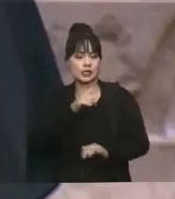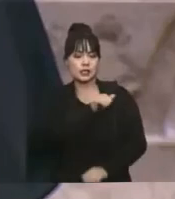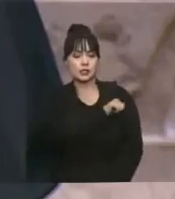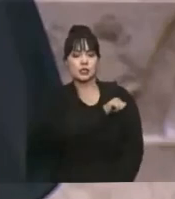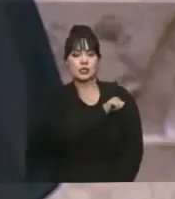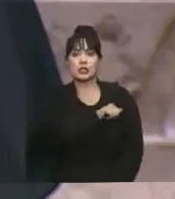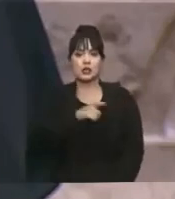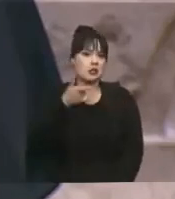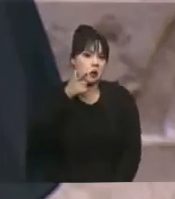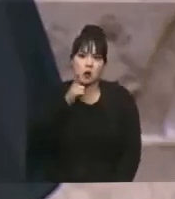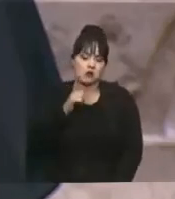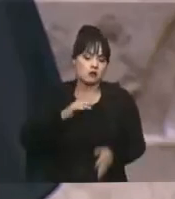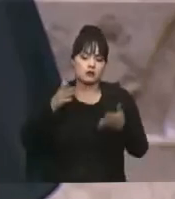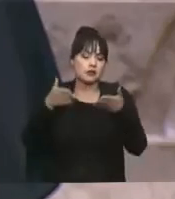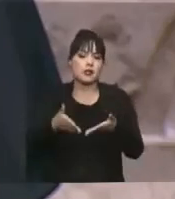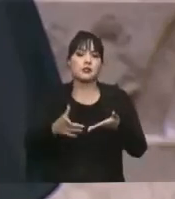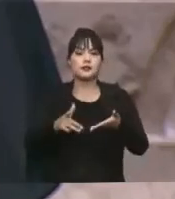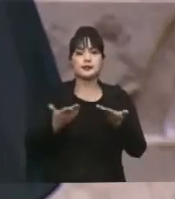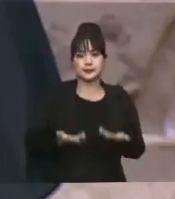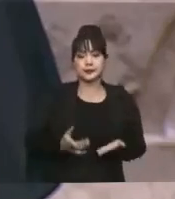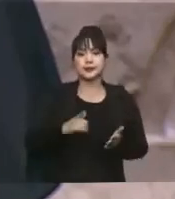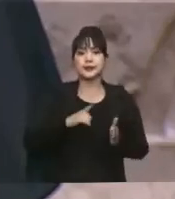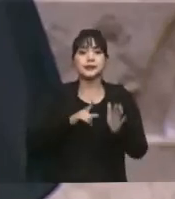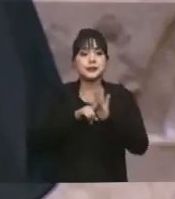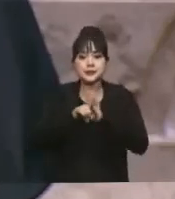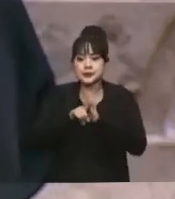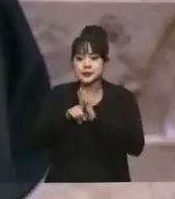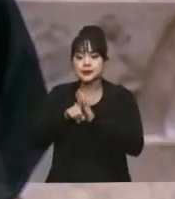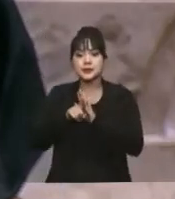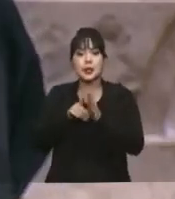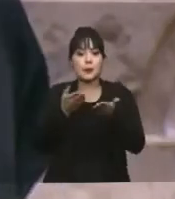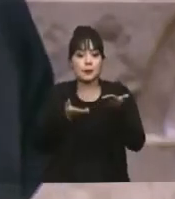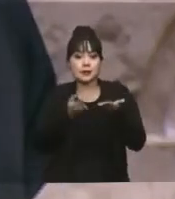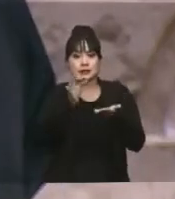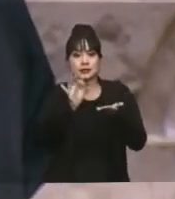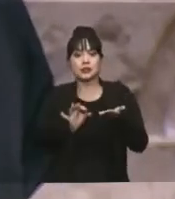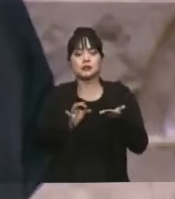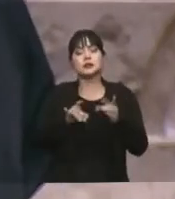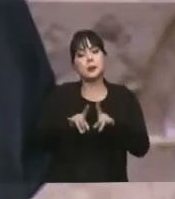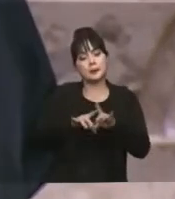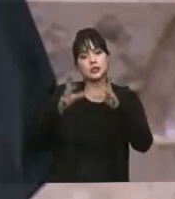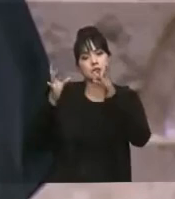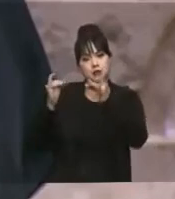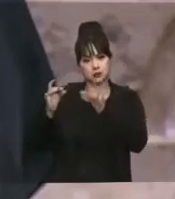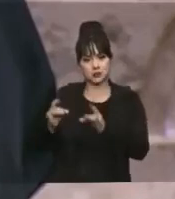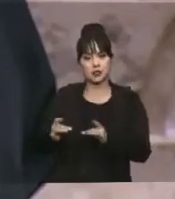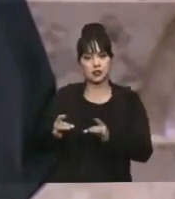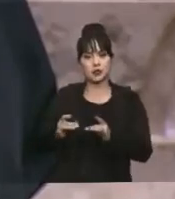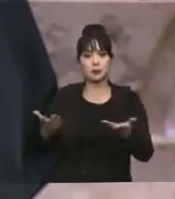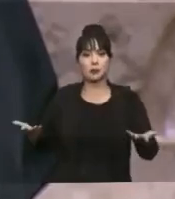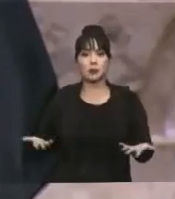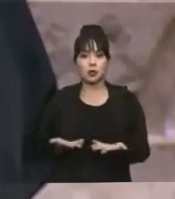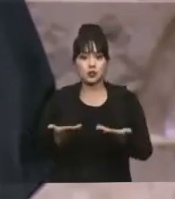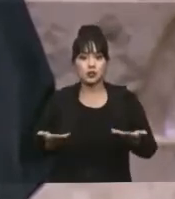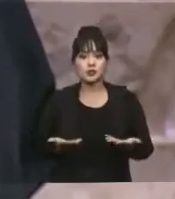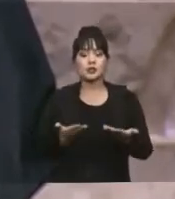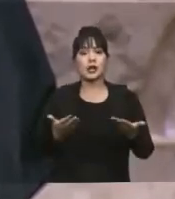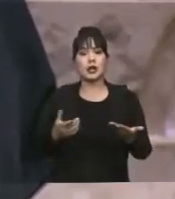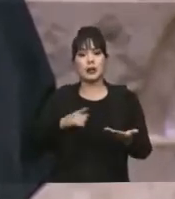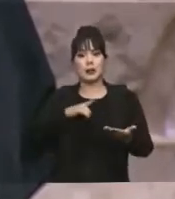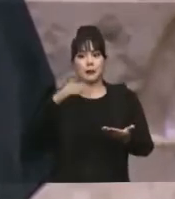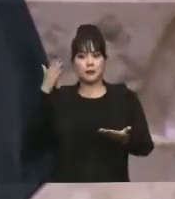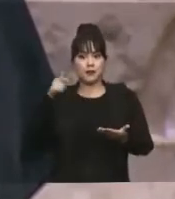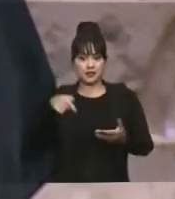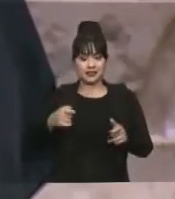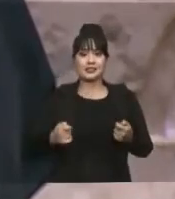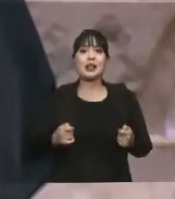pretendida. Não resiste ao exame da proporcionalidade. Destaco ainda que os dispositivos impugnados sejam ônus necessários